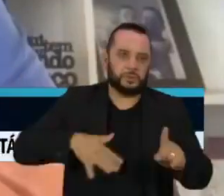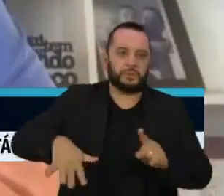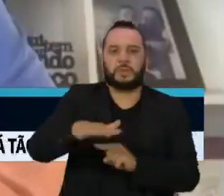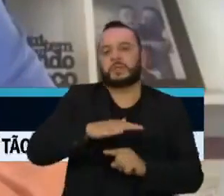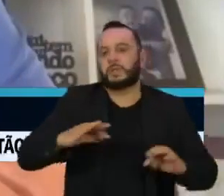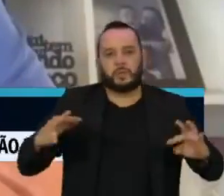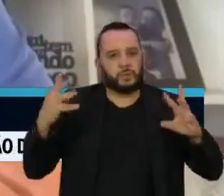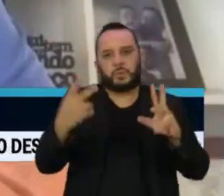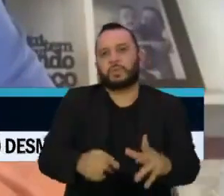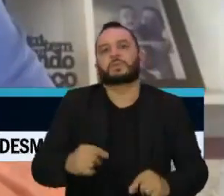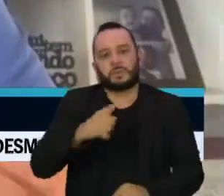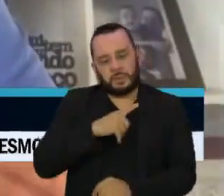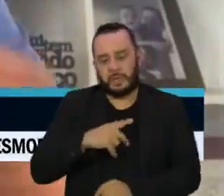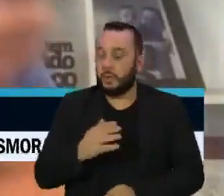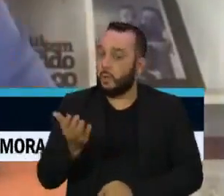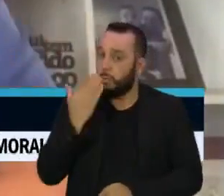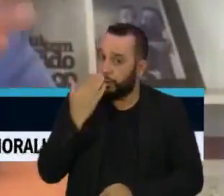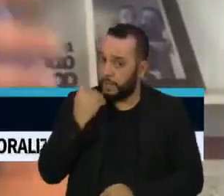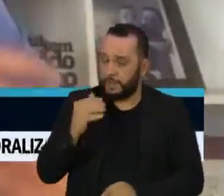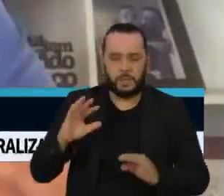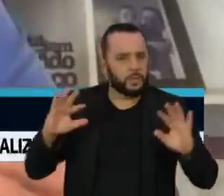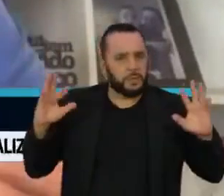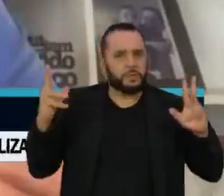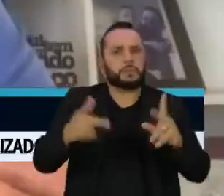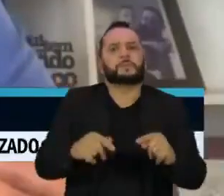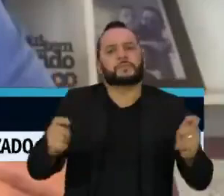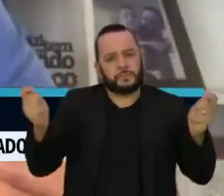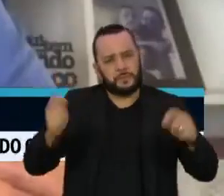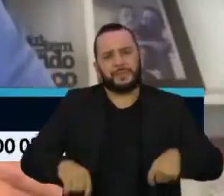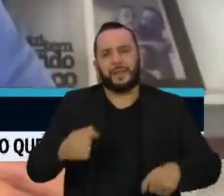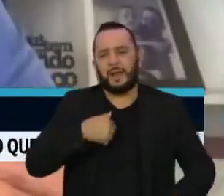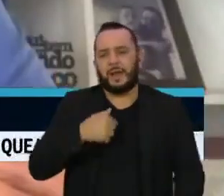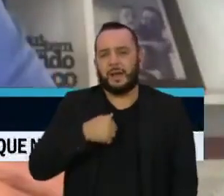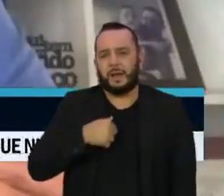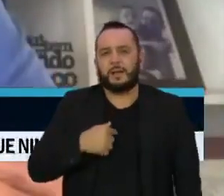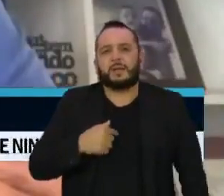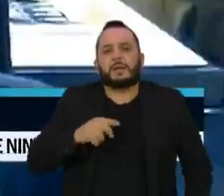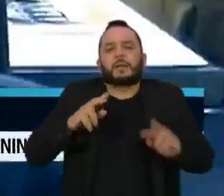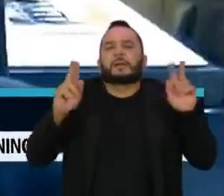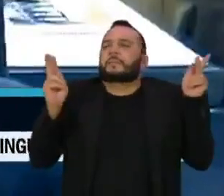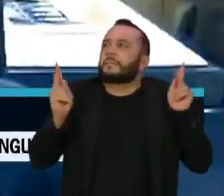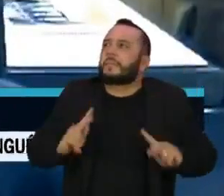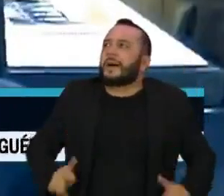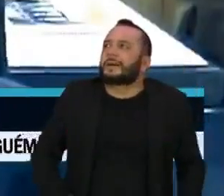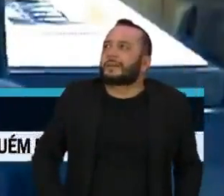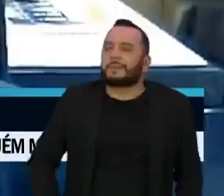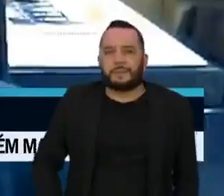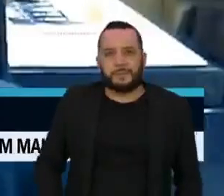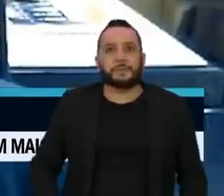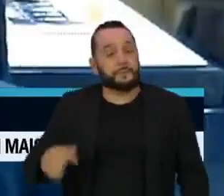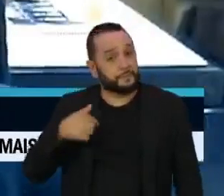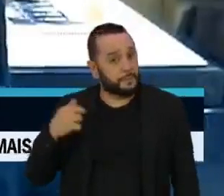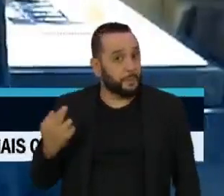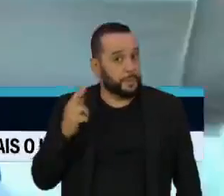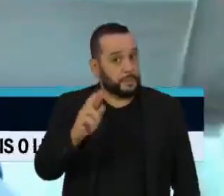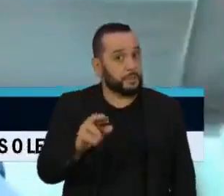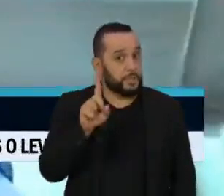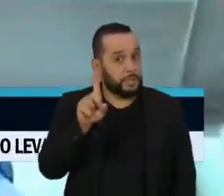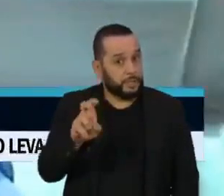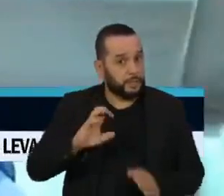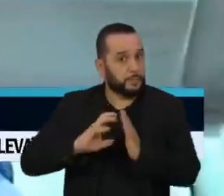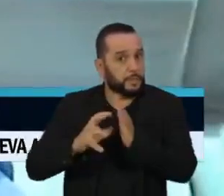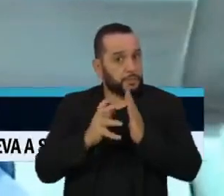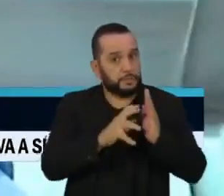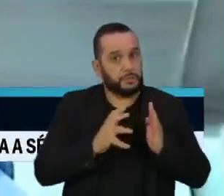todos tenham o que comer, todos possam respirar livremente. Representantes de 15 partidos